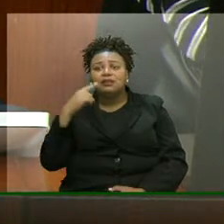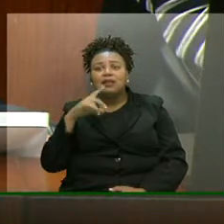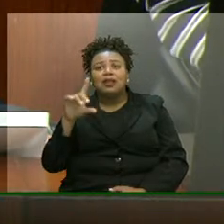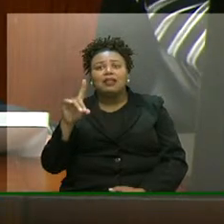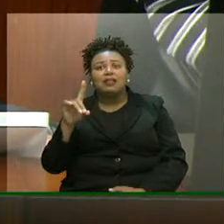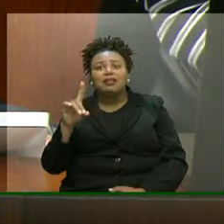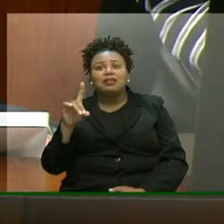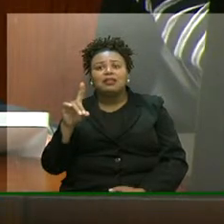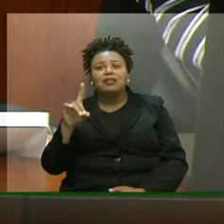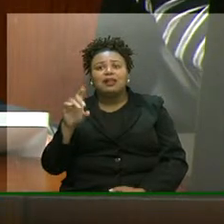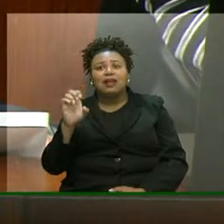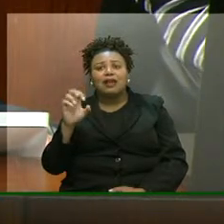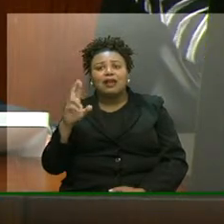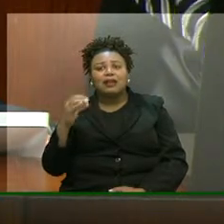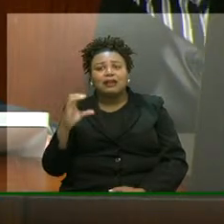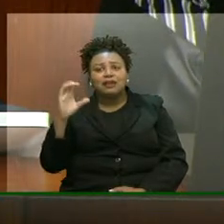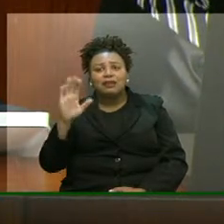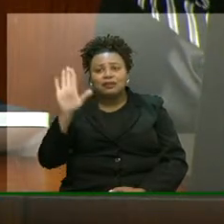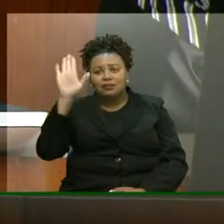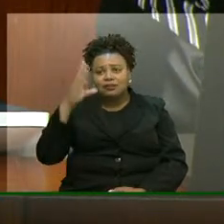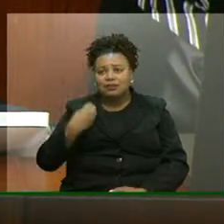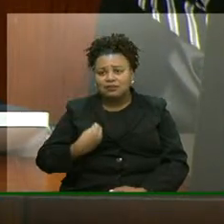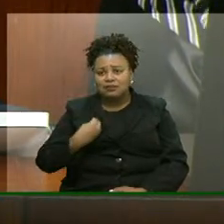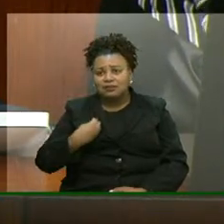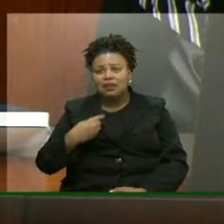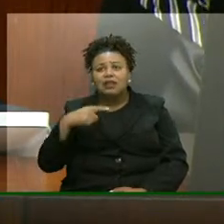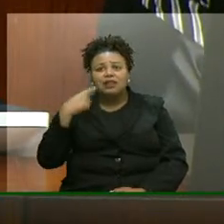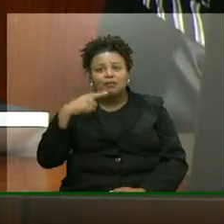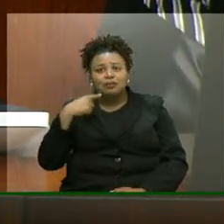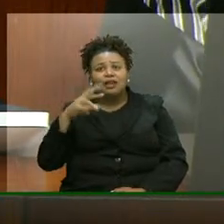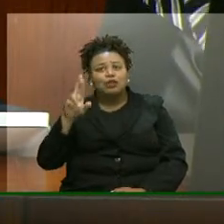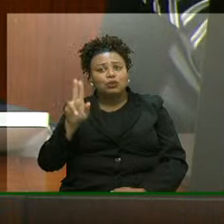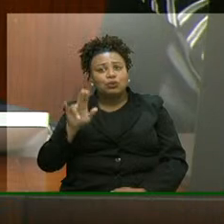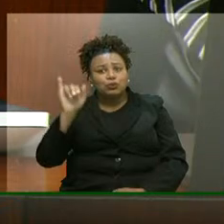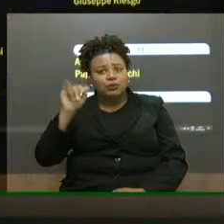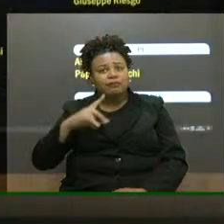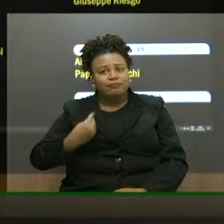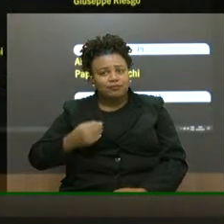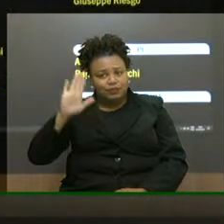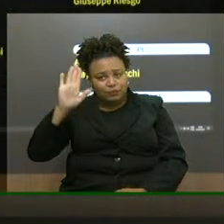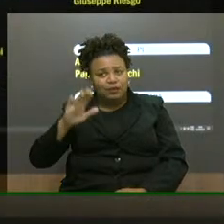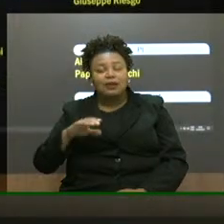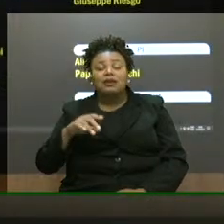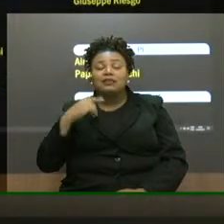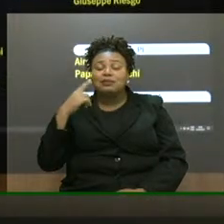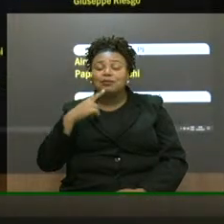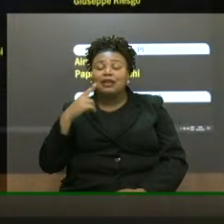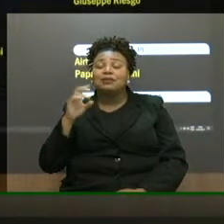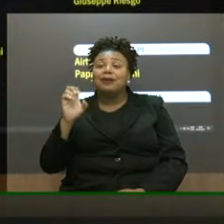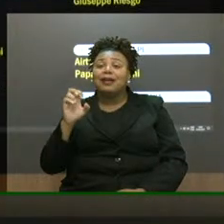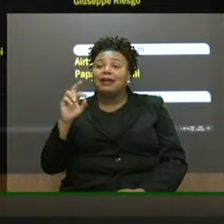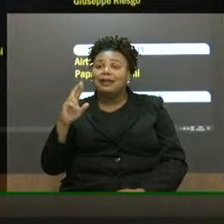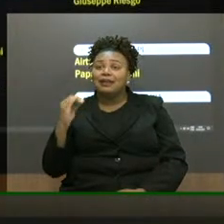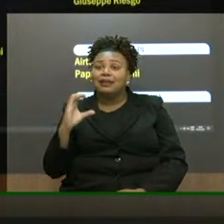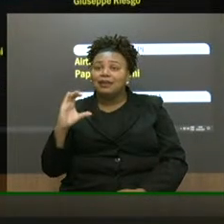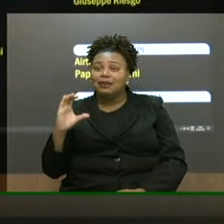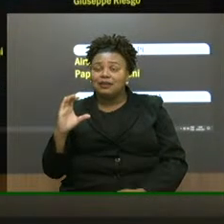Democratas, Eric presidente, Lins. Presidente, presidente. Rui Irigaray, presidente. Rui Irigaray, presente. Democratas, Eric Lins.